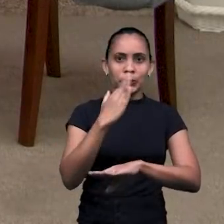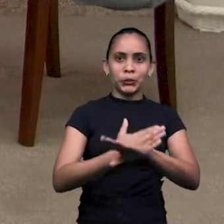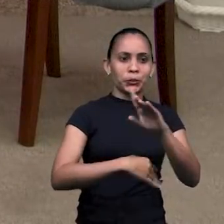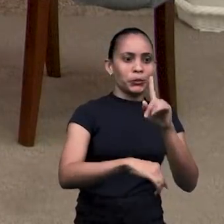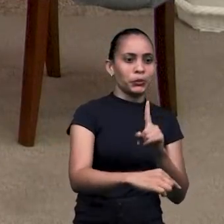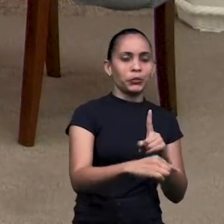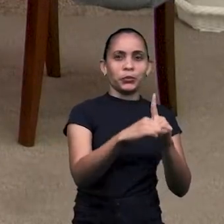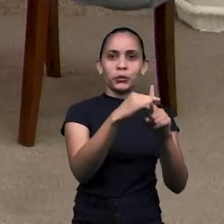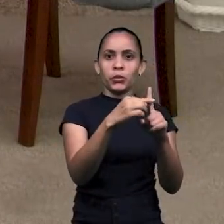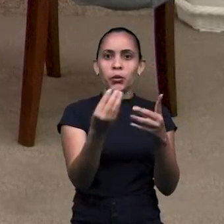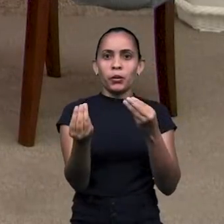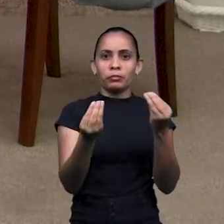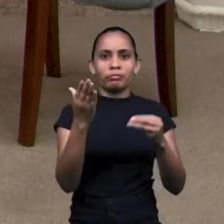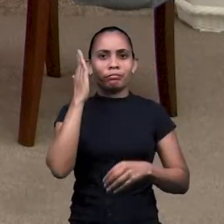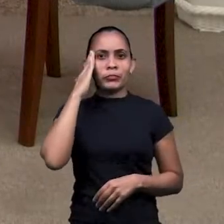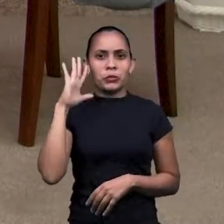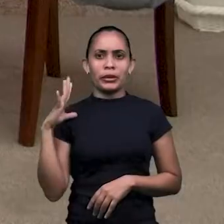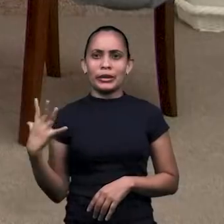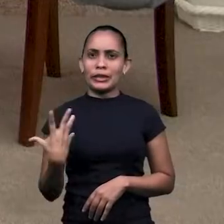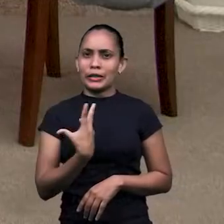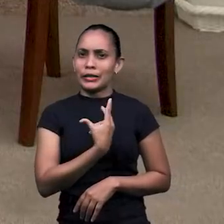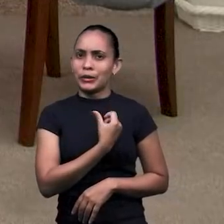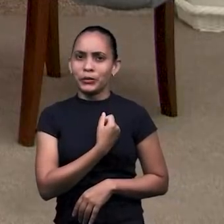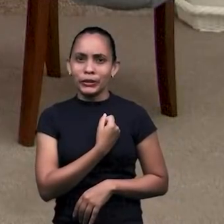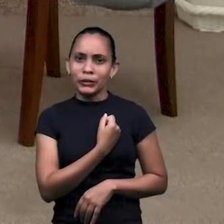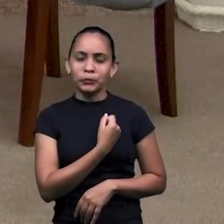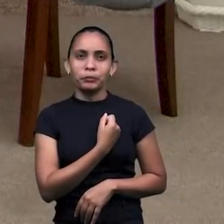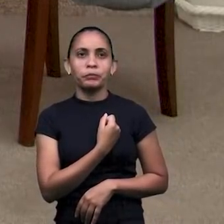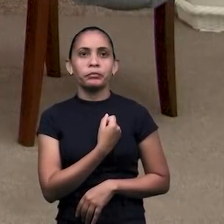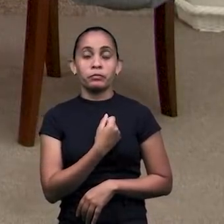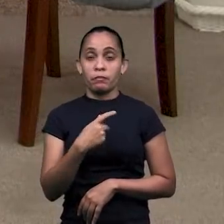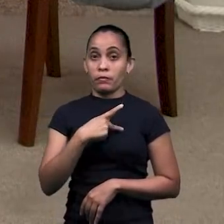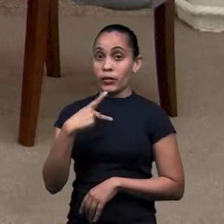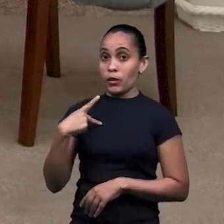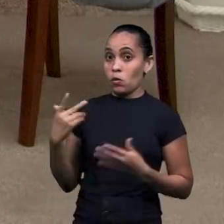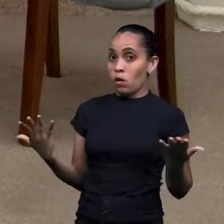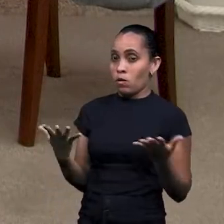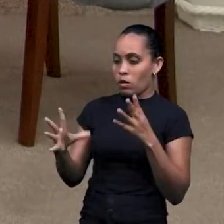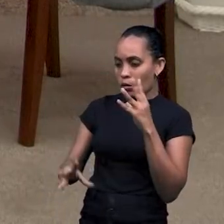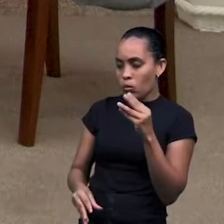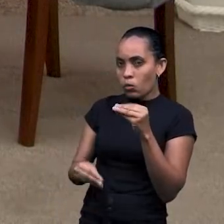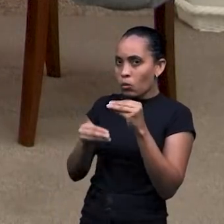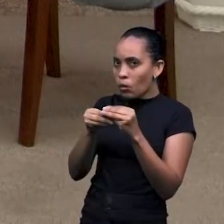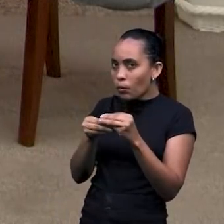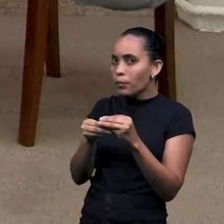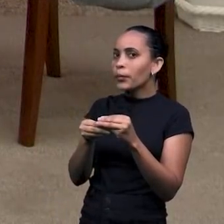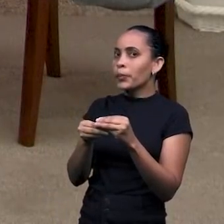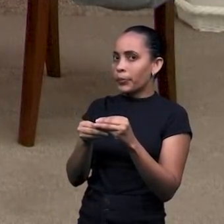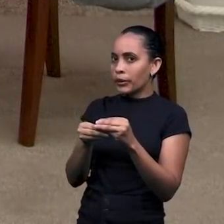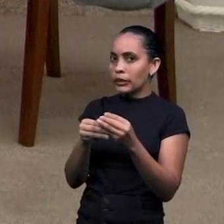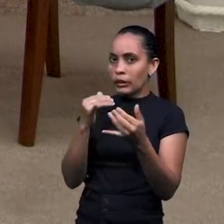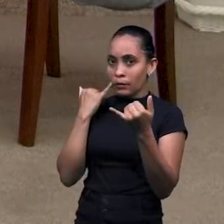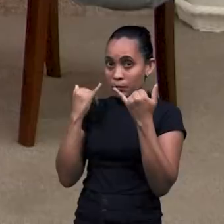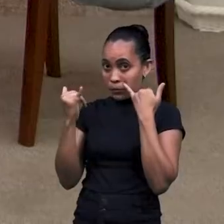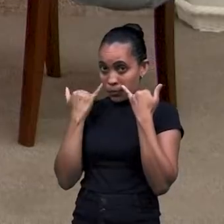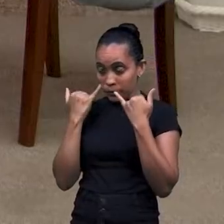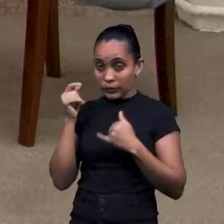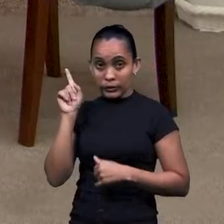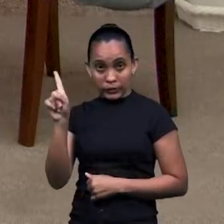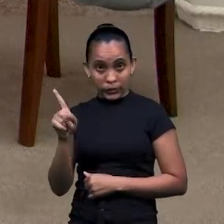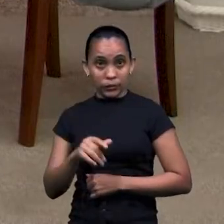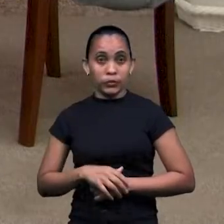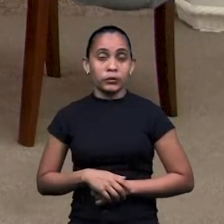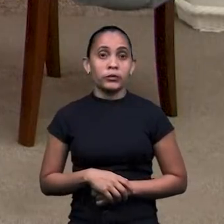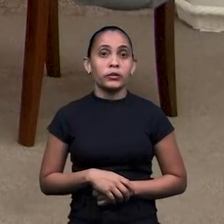impossível conseguir decifrar o enigma da salvação, que é um mistério. Verdade. Pastor, até complementando também essa contribuição do Adelson